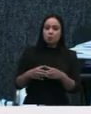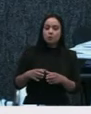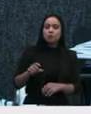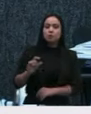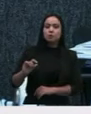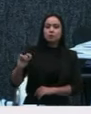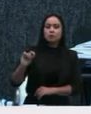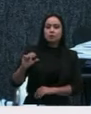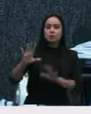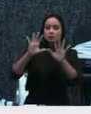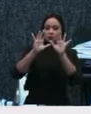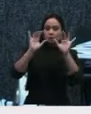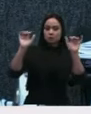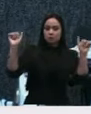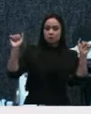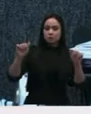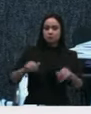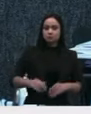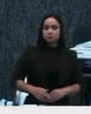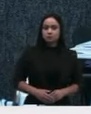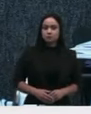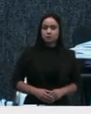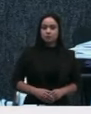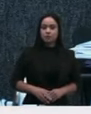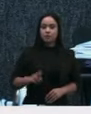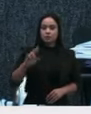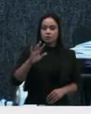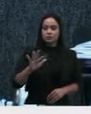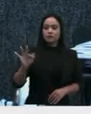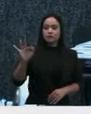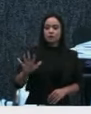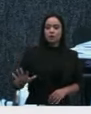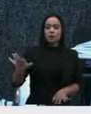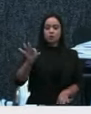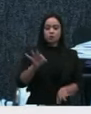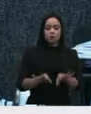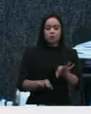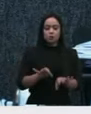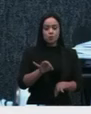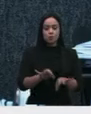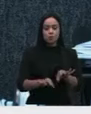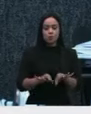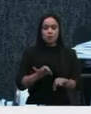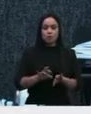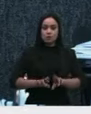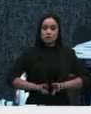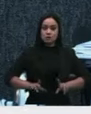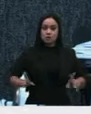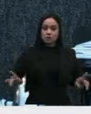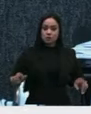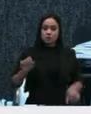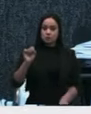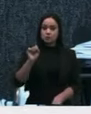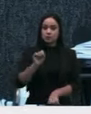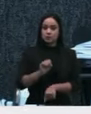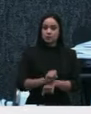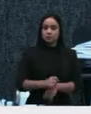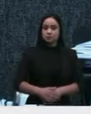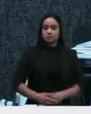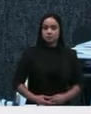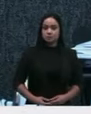do Tribunal Regional Federal julgou uma exceção de